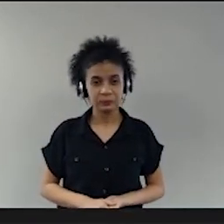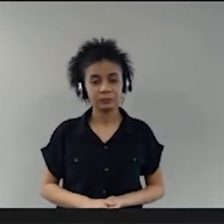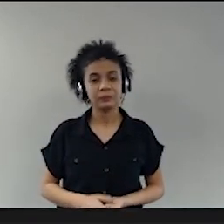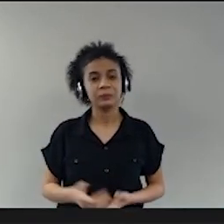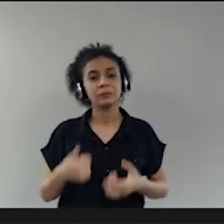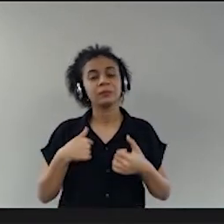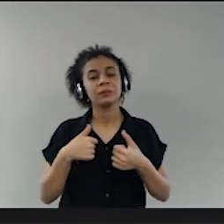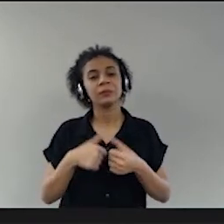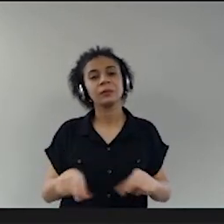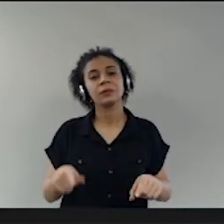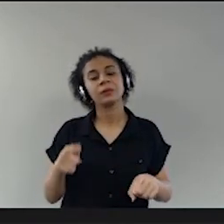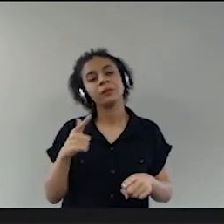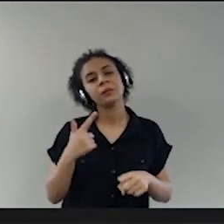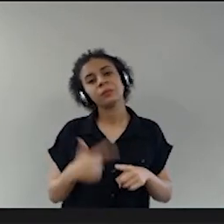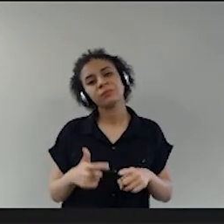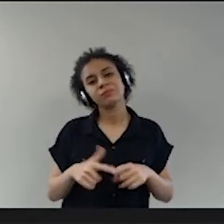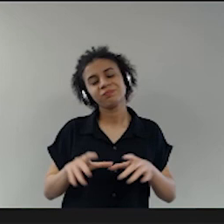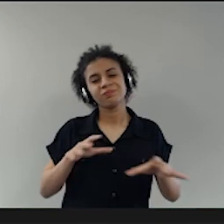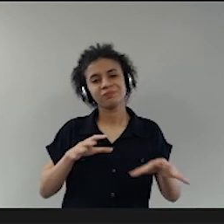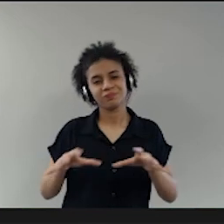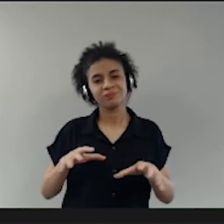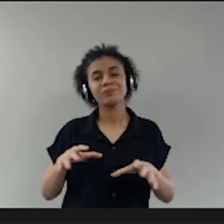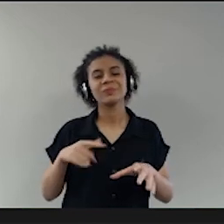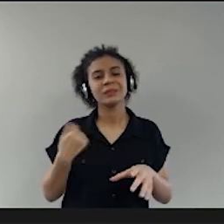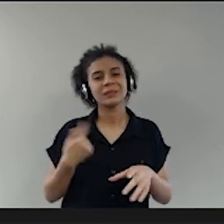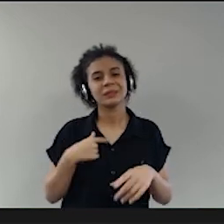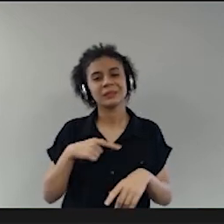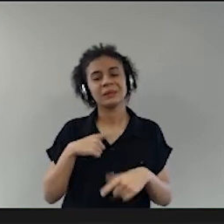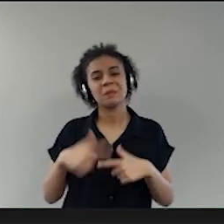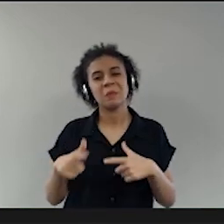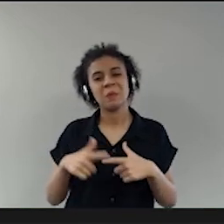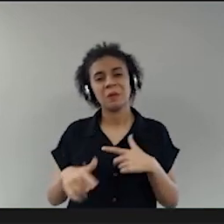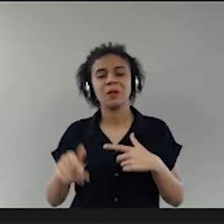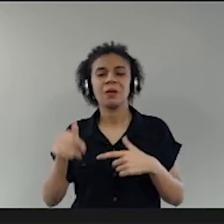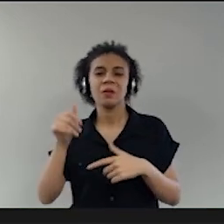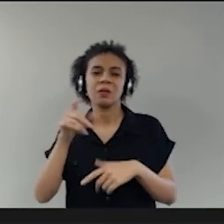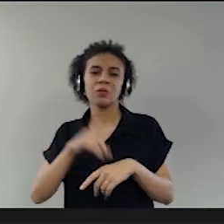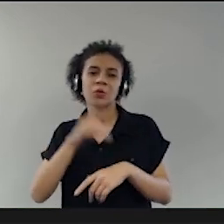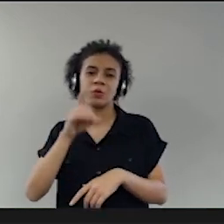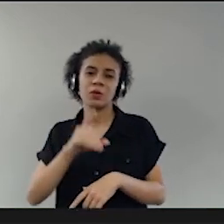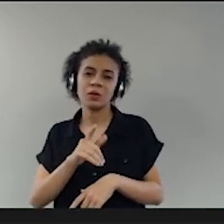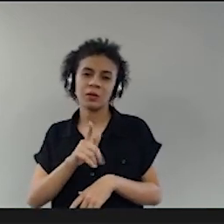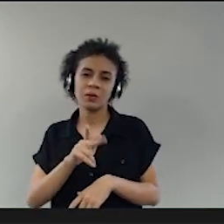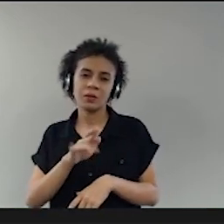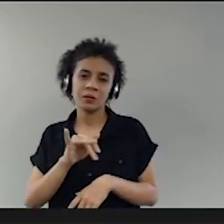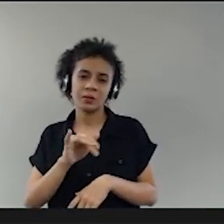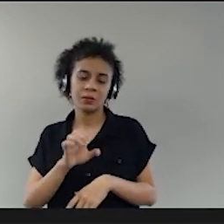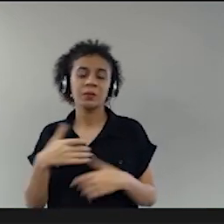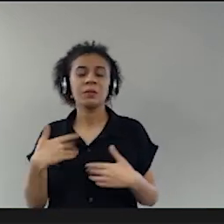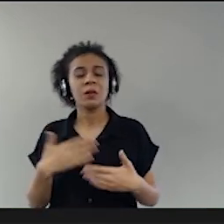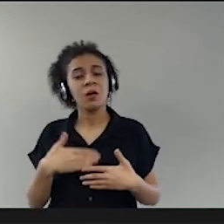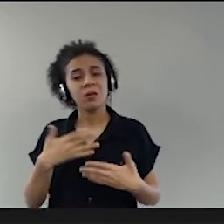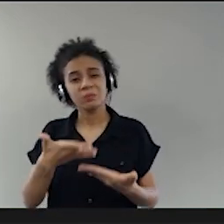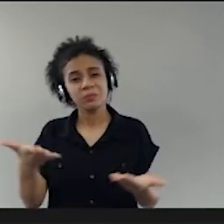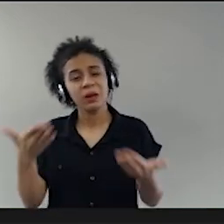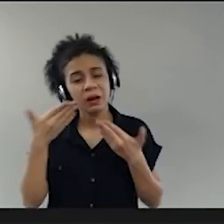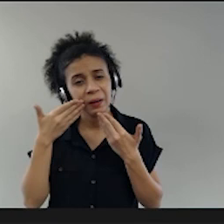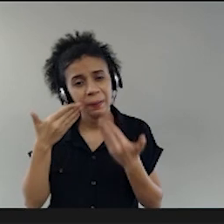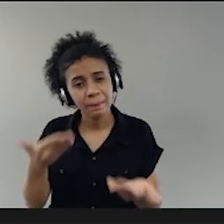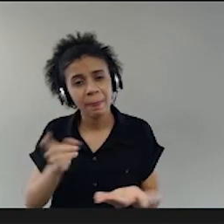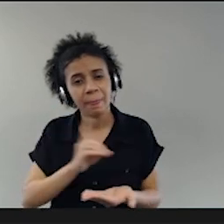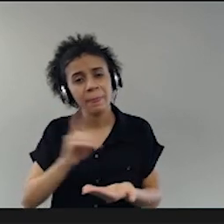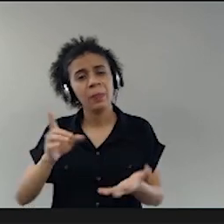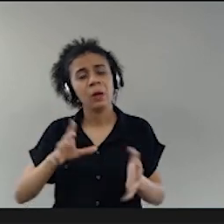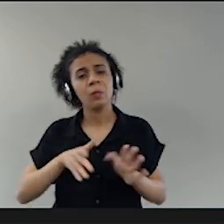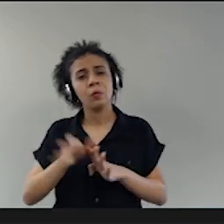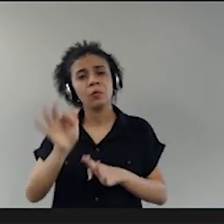Estamos tendo uma instabilidade na conexão da doutora Grace, então gostaríamos de agradecer, em nome do